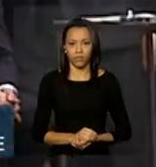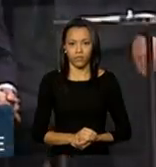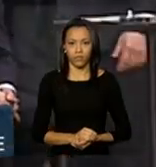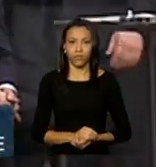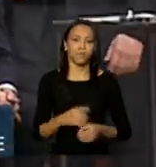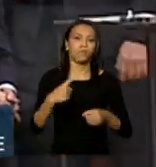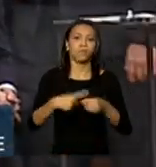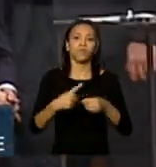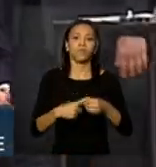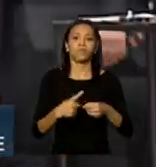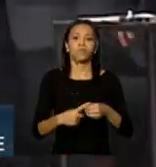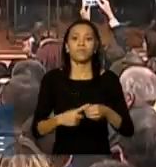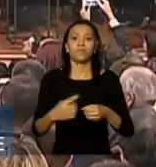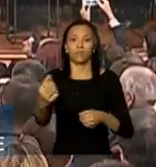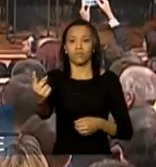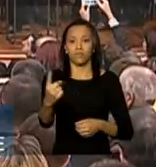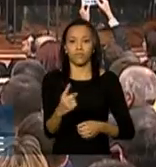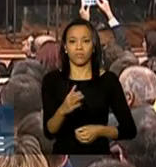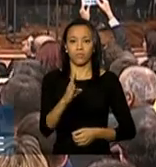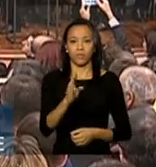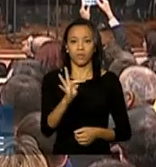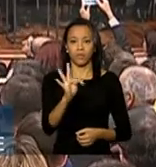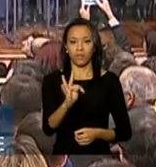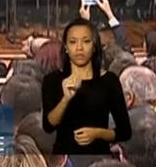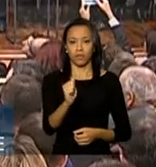Tabaí João de Souza Brandão.